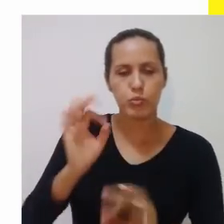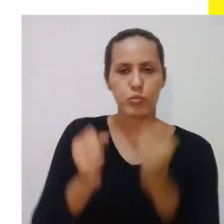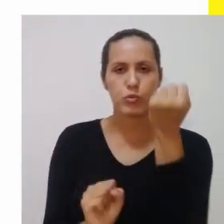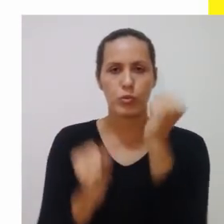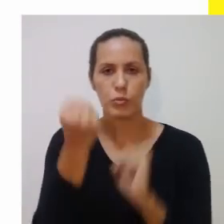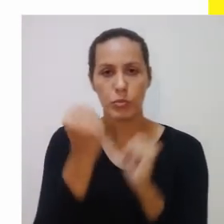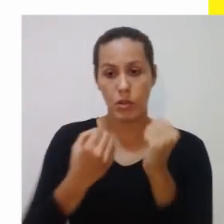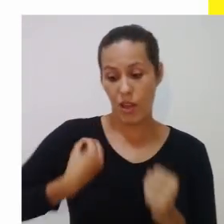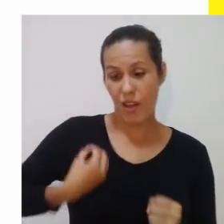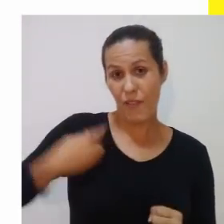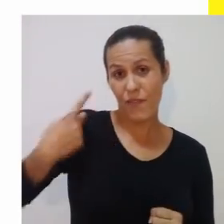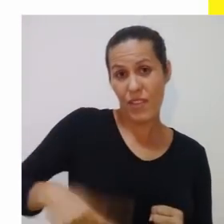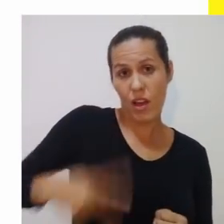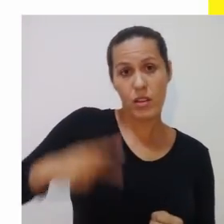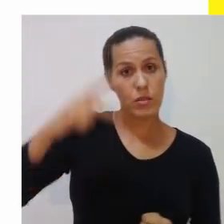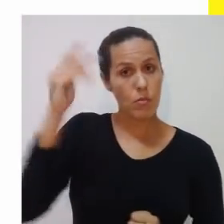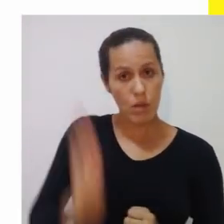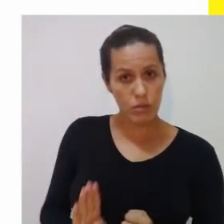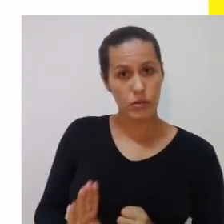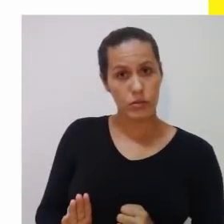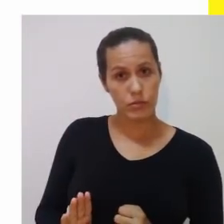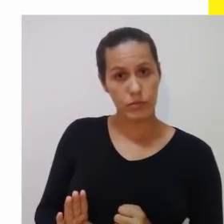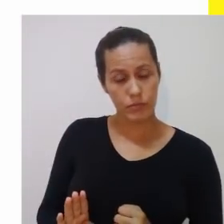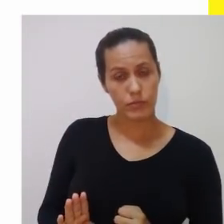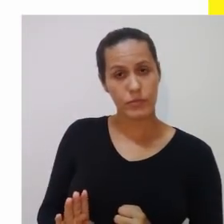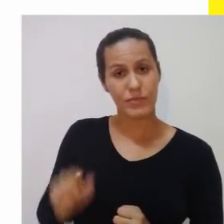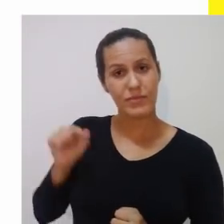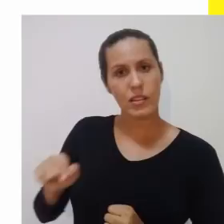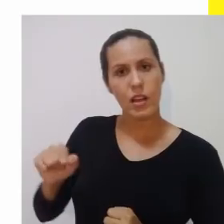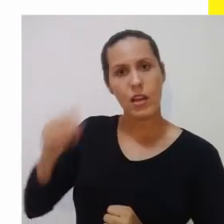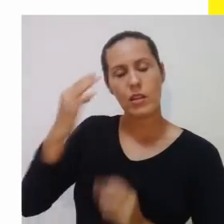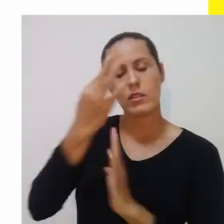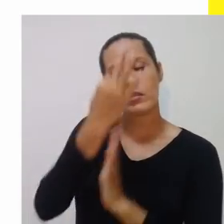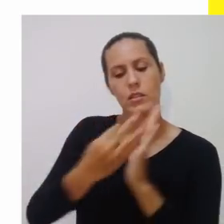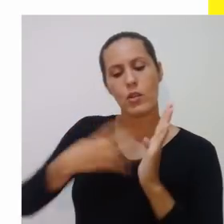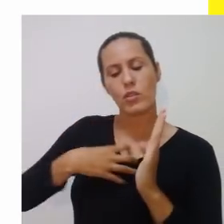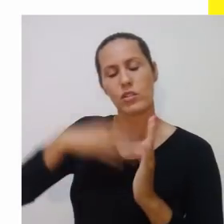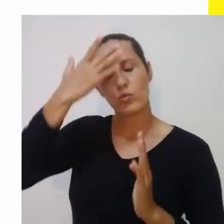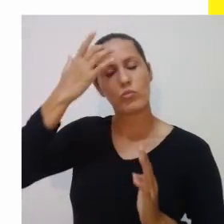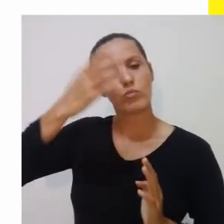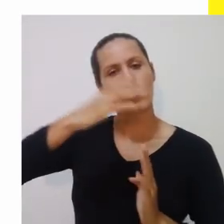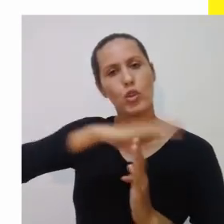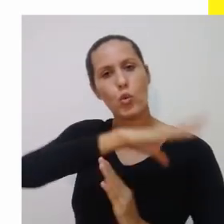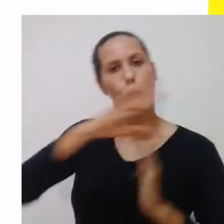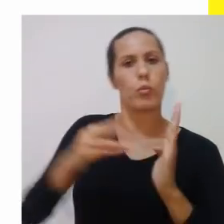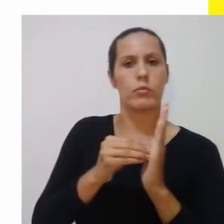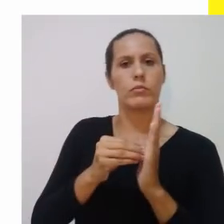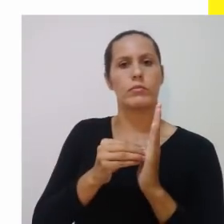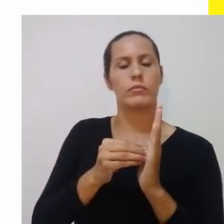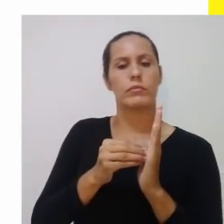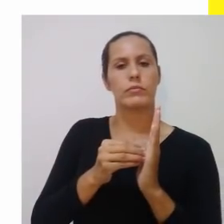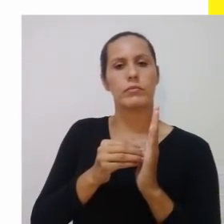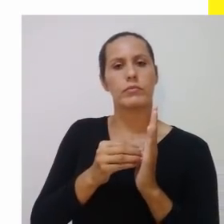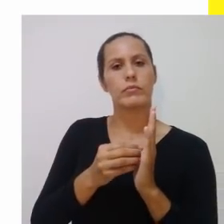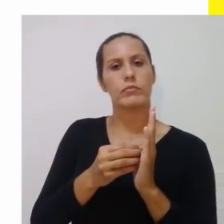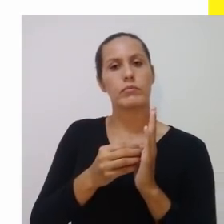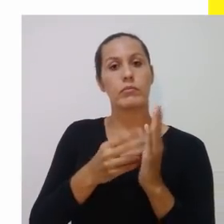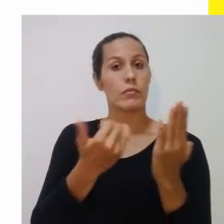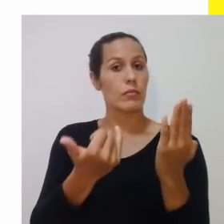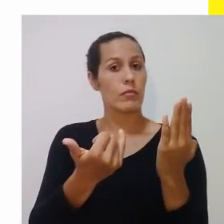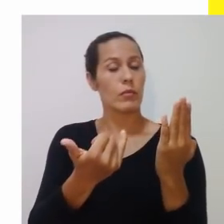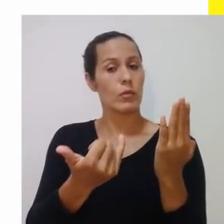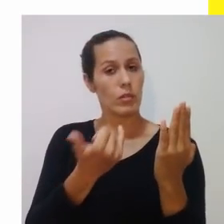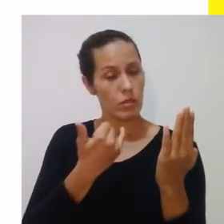foi fabricado aqui em nosso país. Esse é o sentido global. Essa notícia traz para mim aqui,